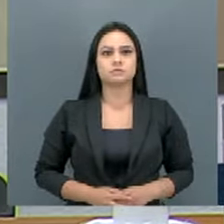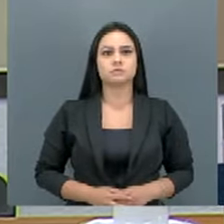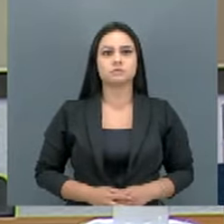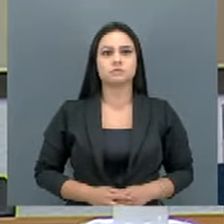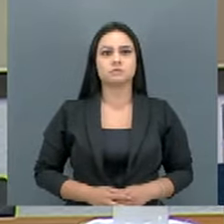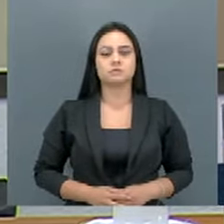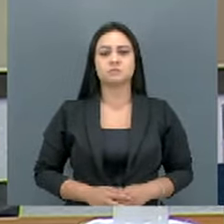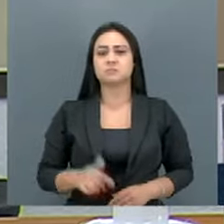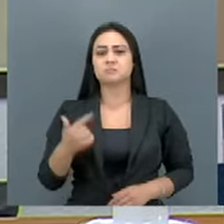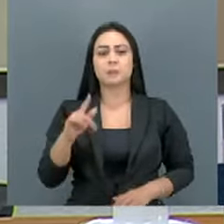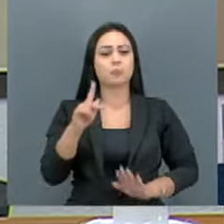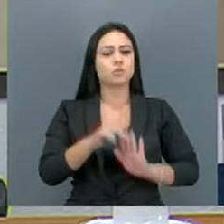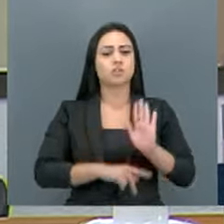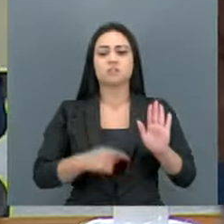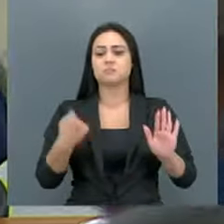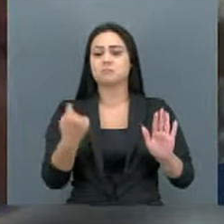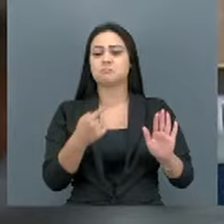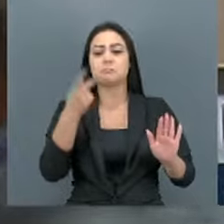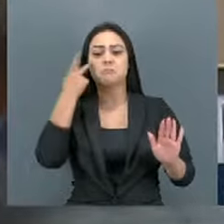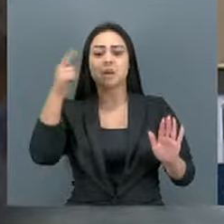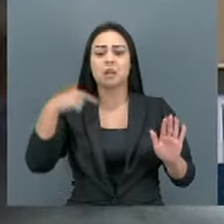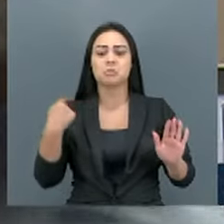instituição,